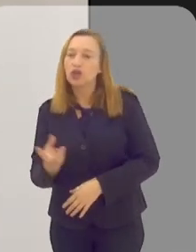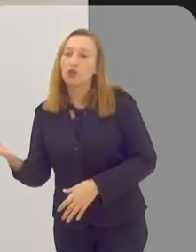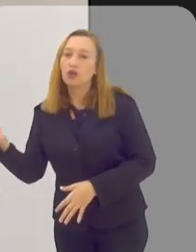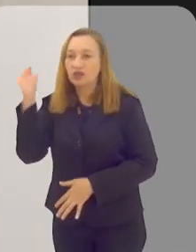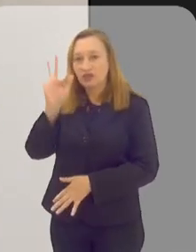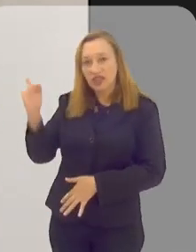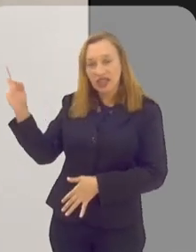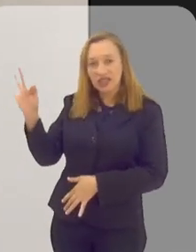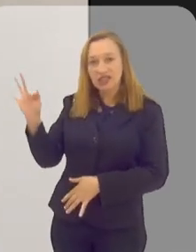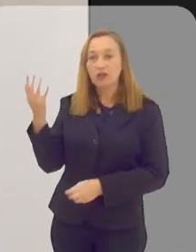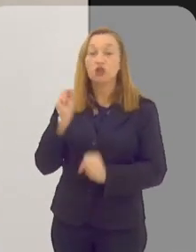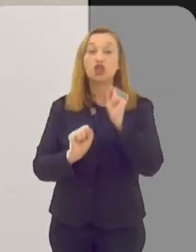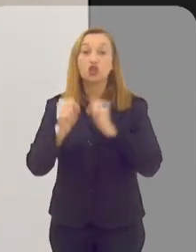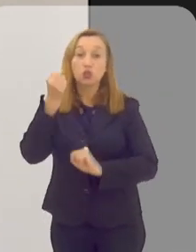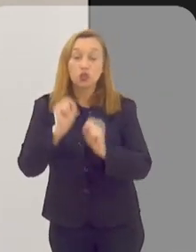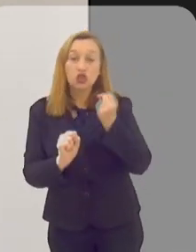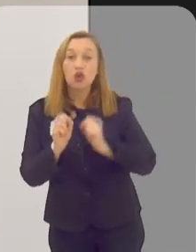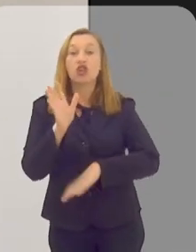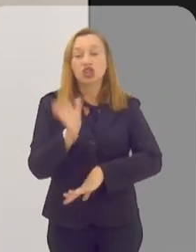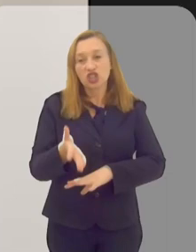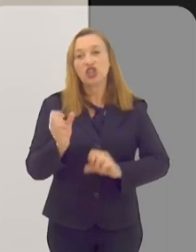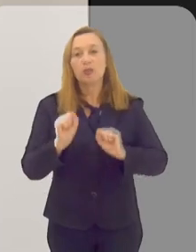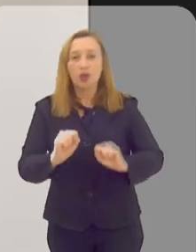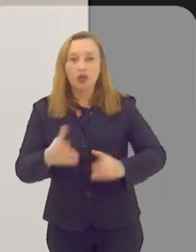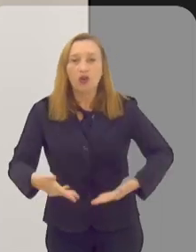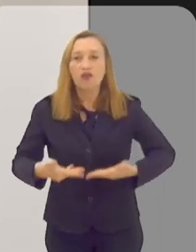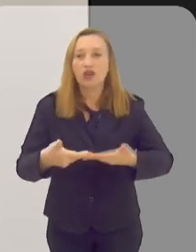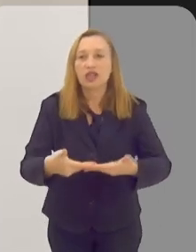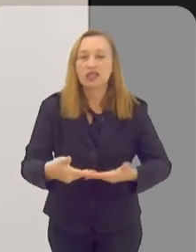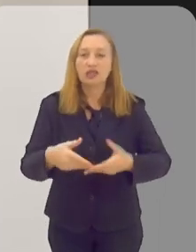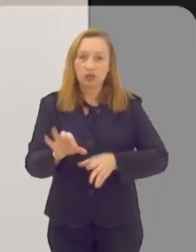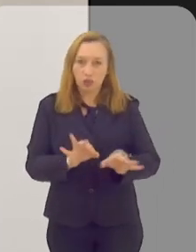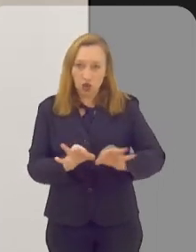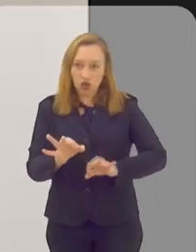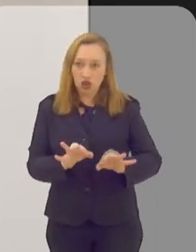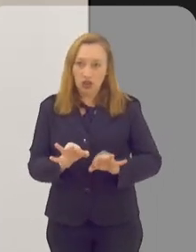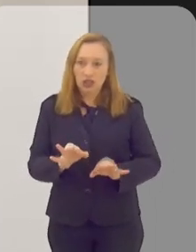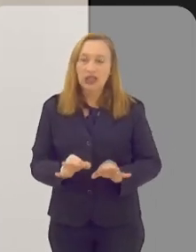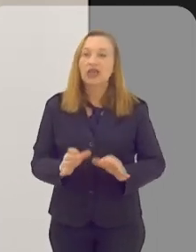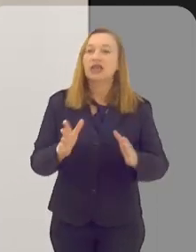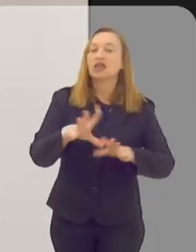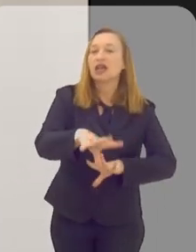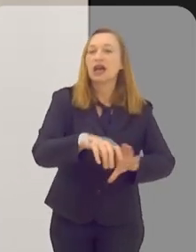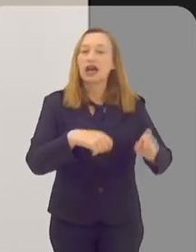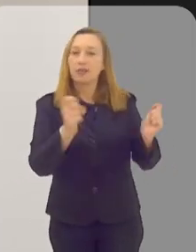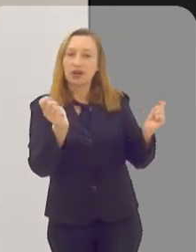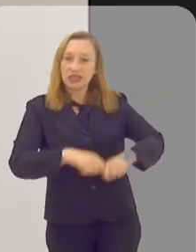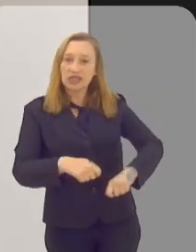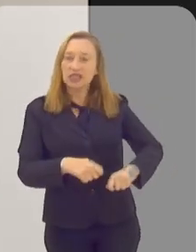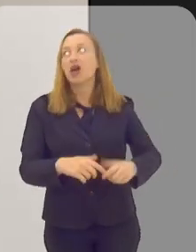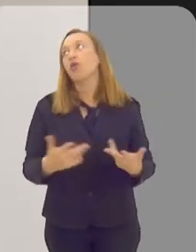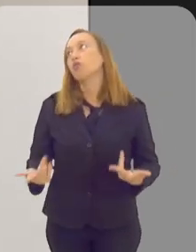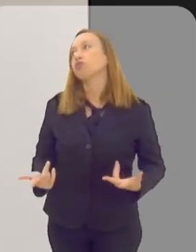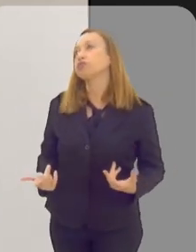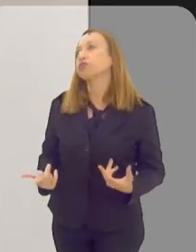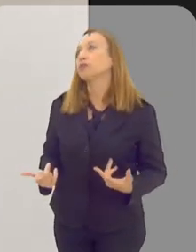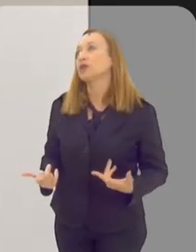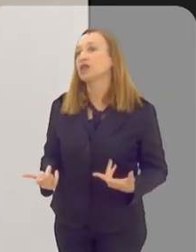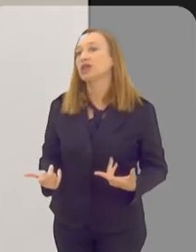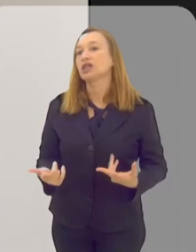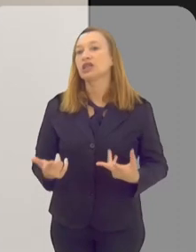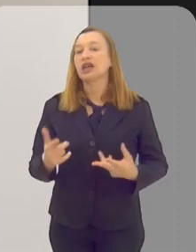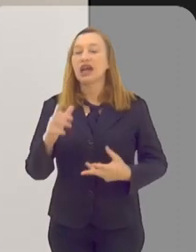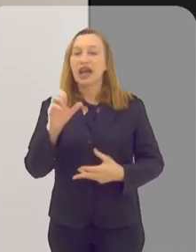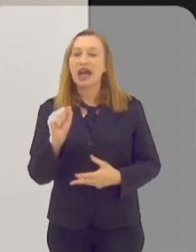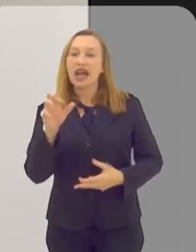nossa competência enquanto federação de indústria e aquilo que a gente já pode oferecer de projeto. Seja na